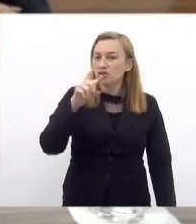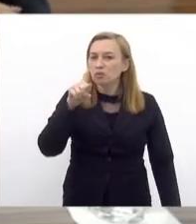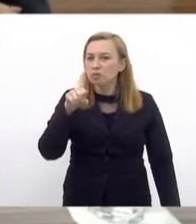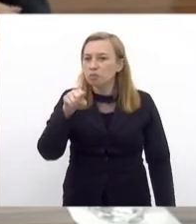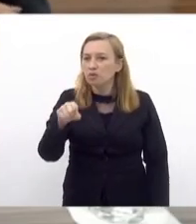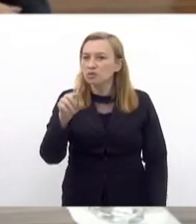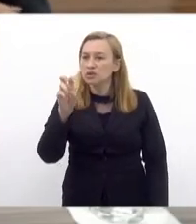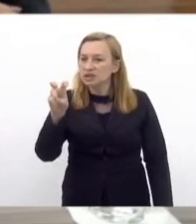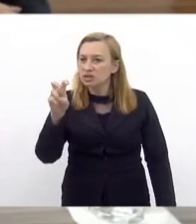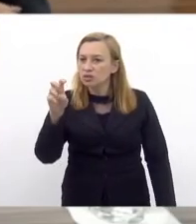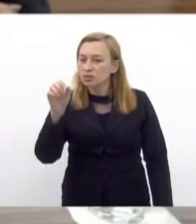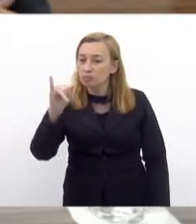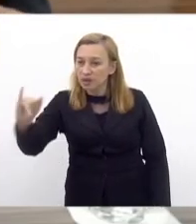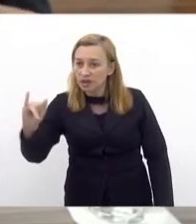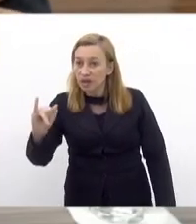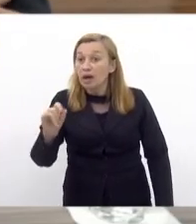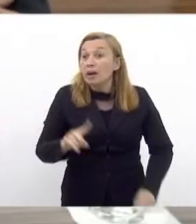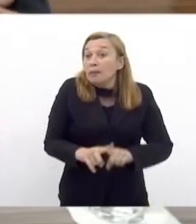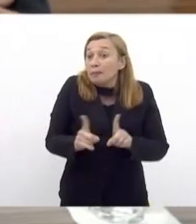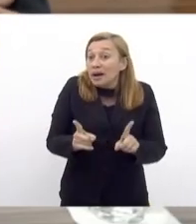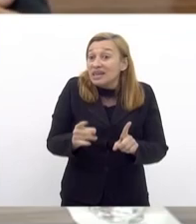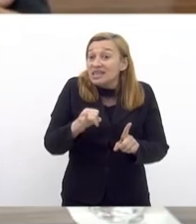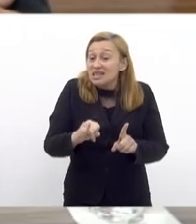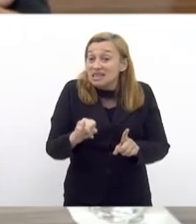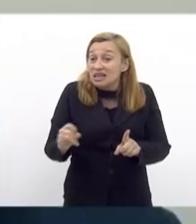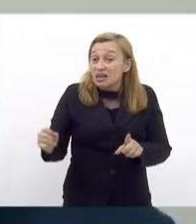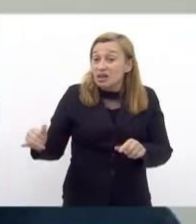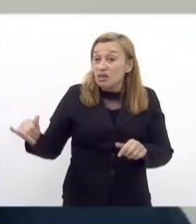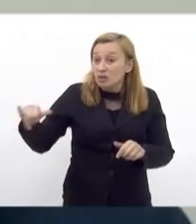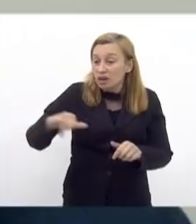que eu entendi lá. Mas isso, se nós quebrarmos o galeão.